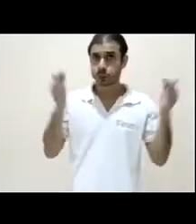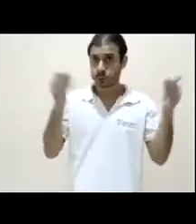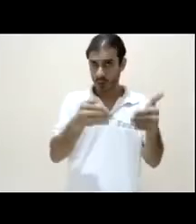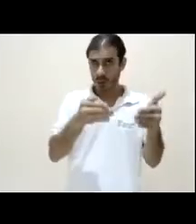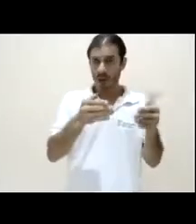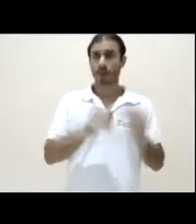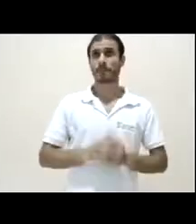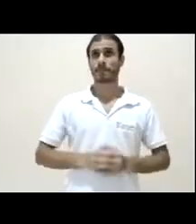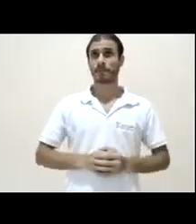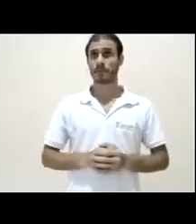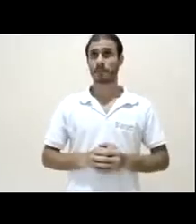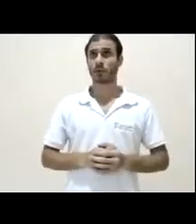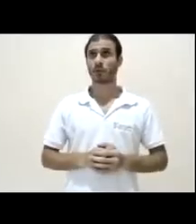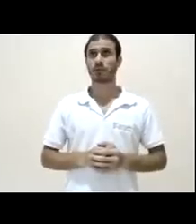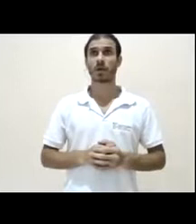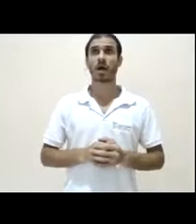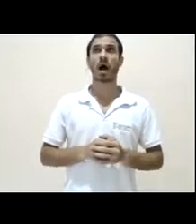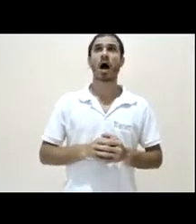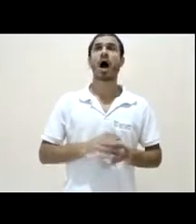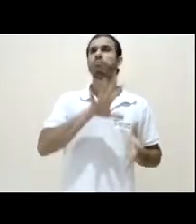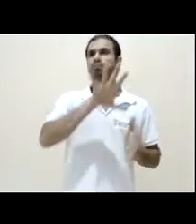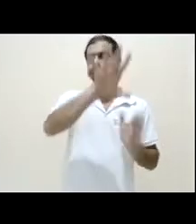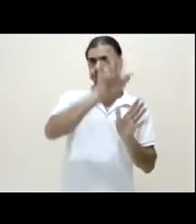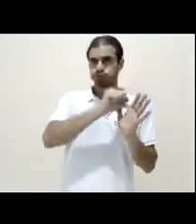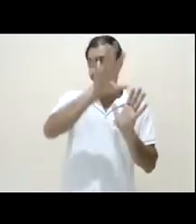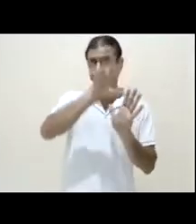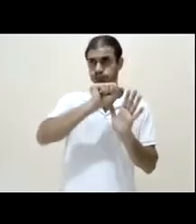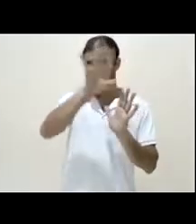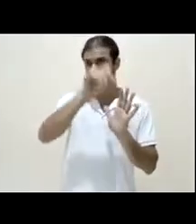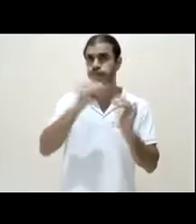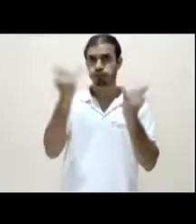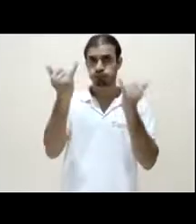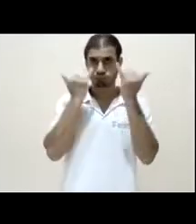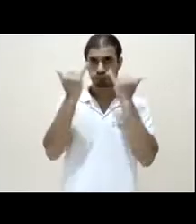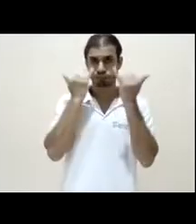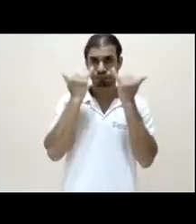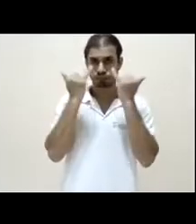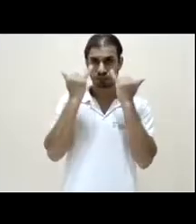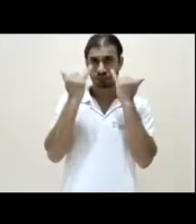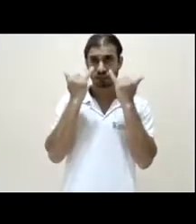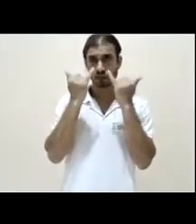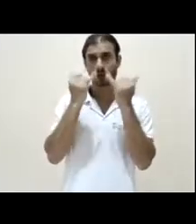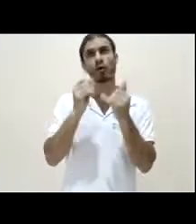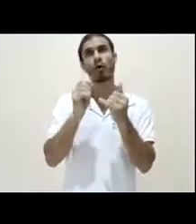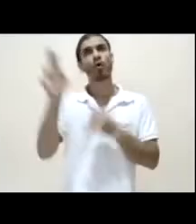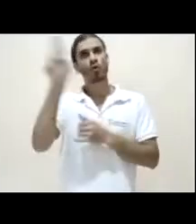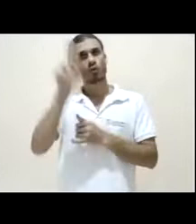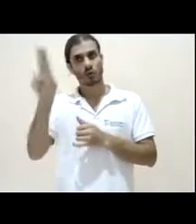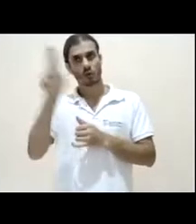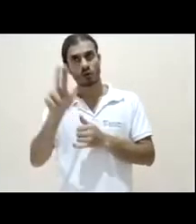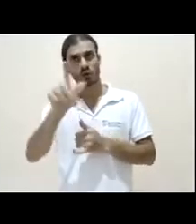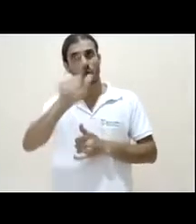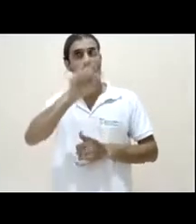gente vai fazer com um Google Formulários, e agora voltando ao presencial, porque a nossa pesquisa, né, vai acabar